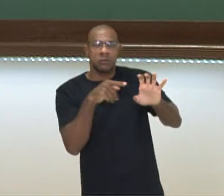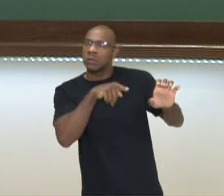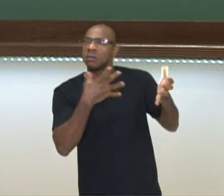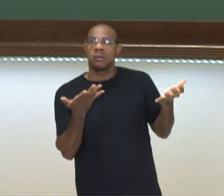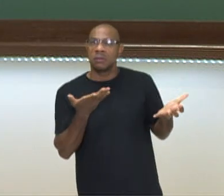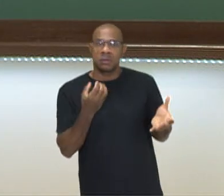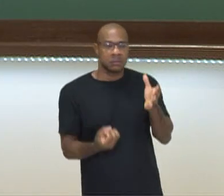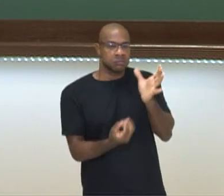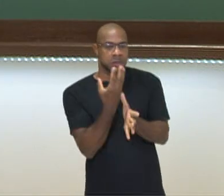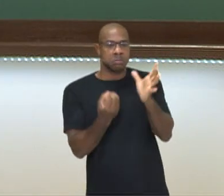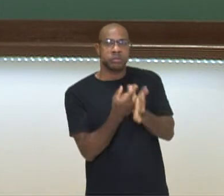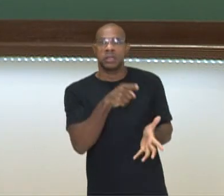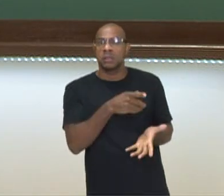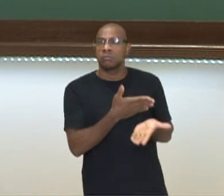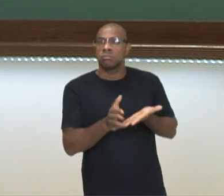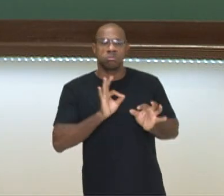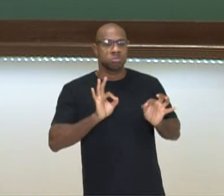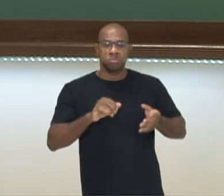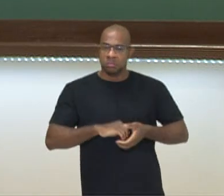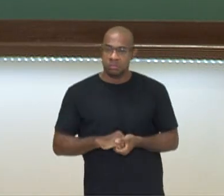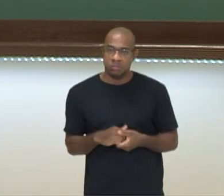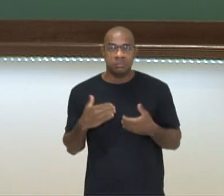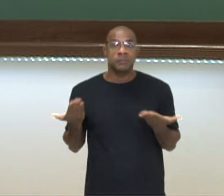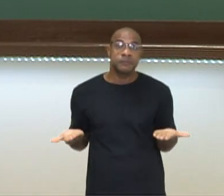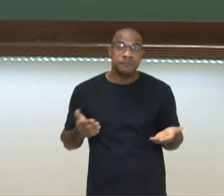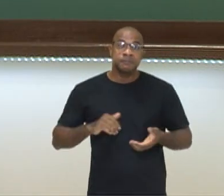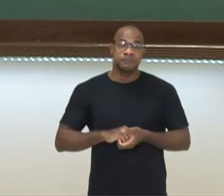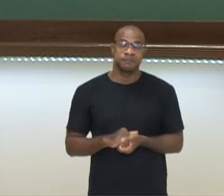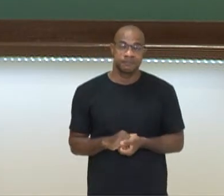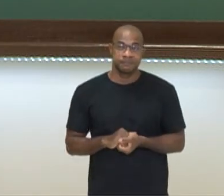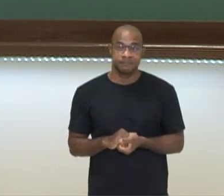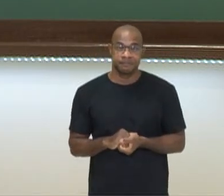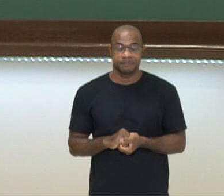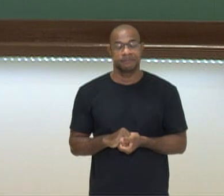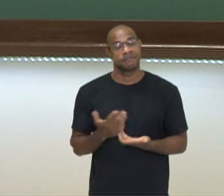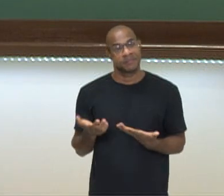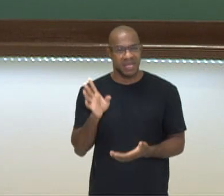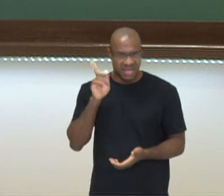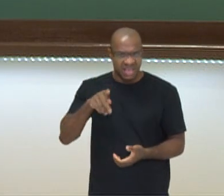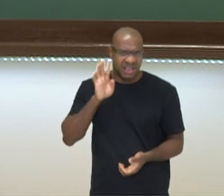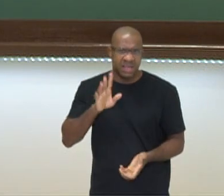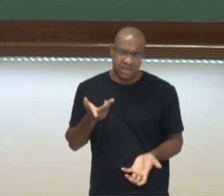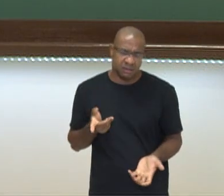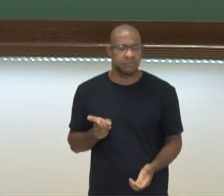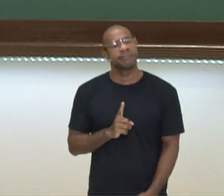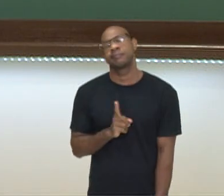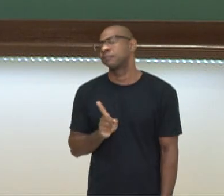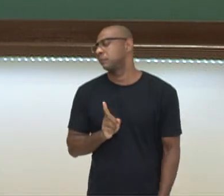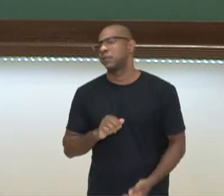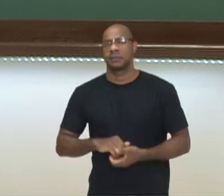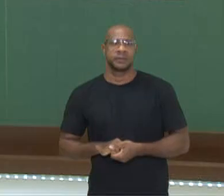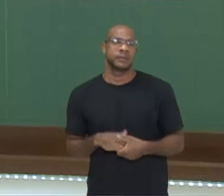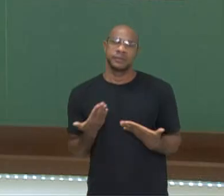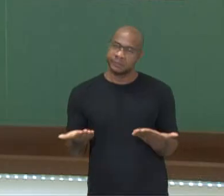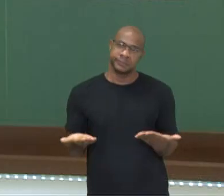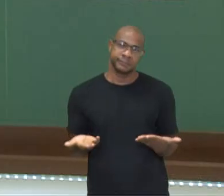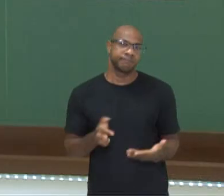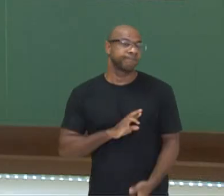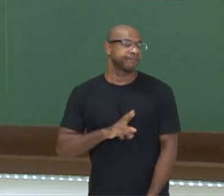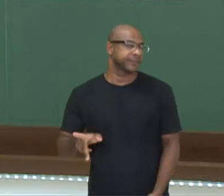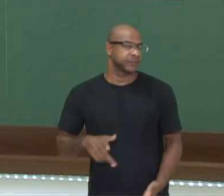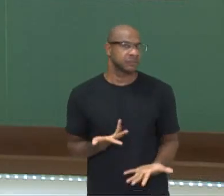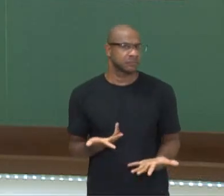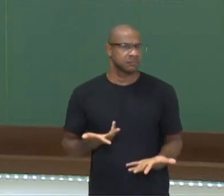a produção, a domesticação do cacau lá. Isso é legal? Nem um pouco. Atribuir para um